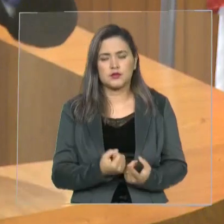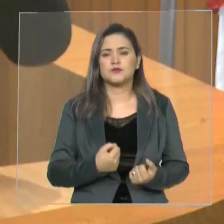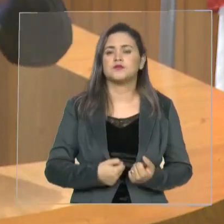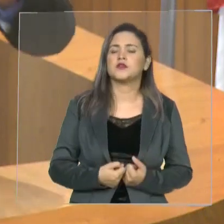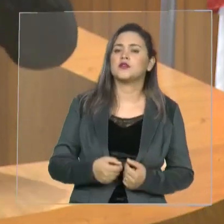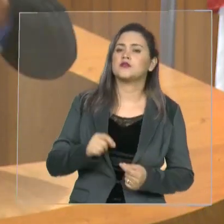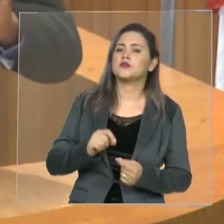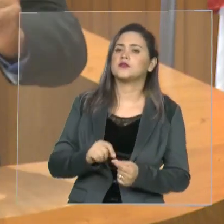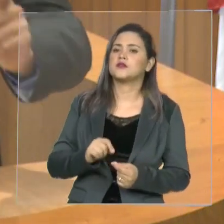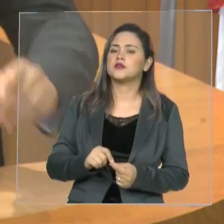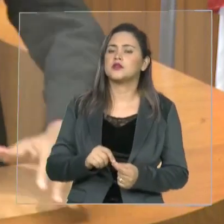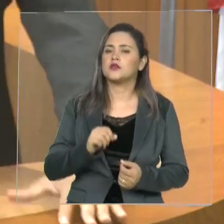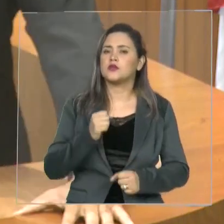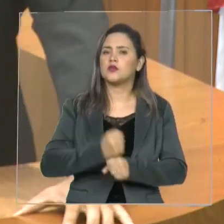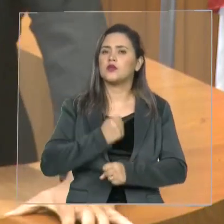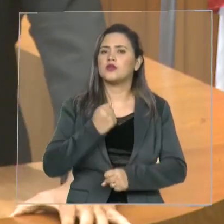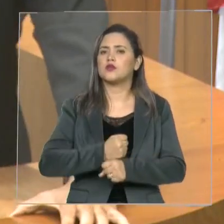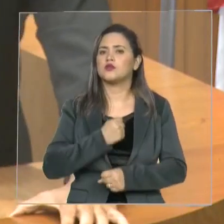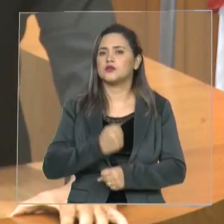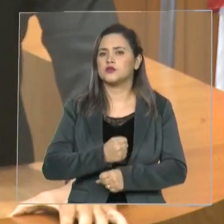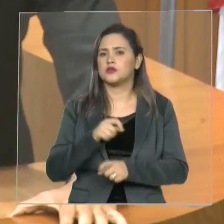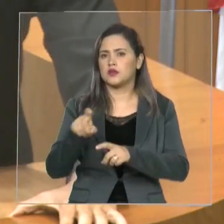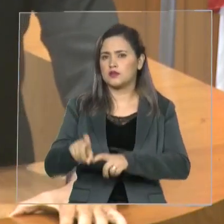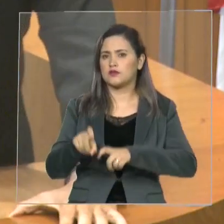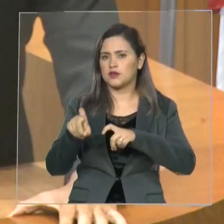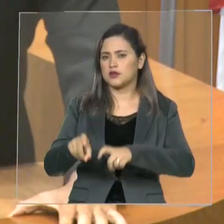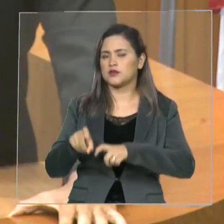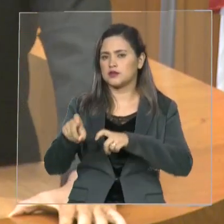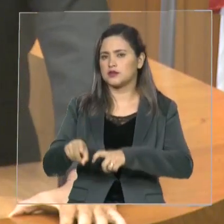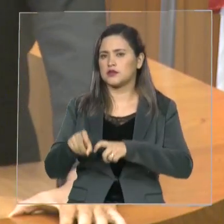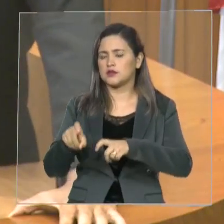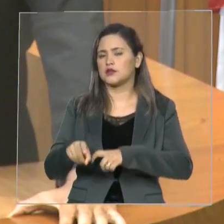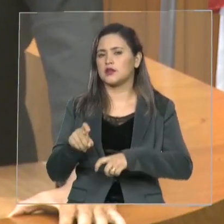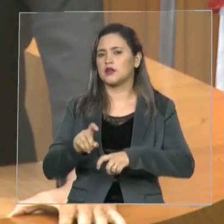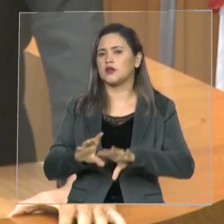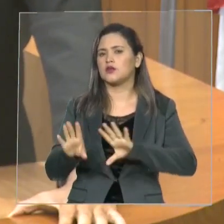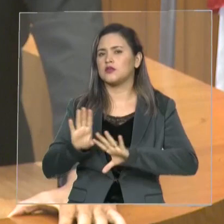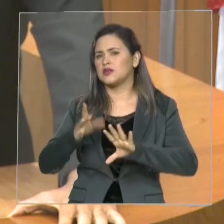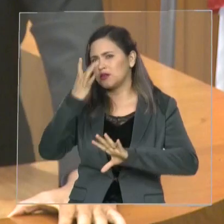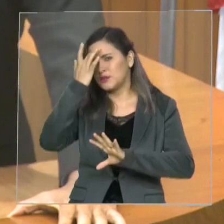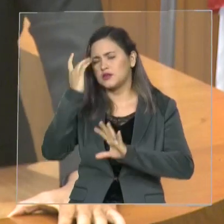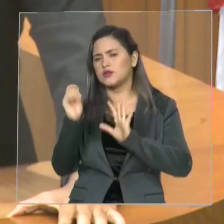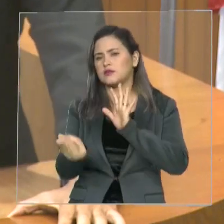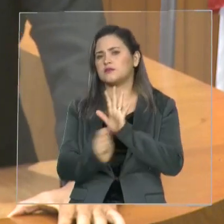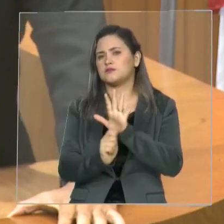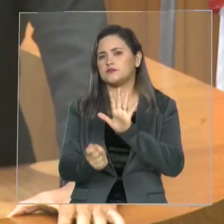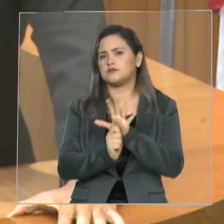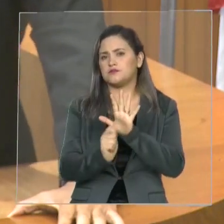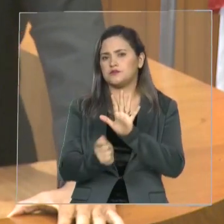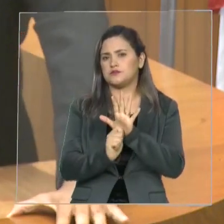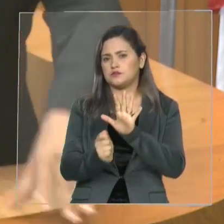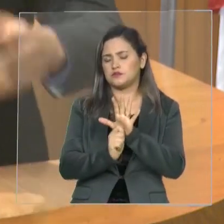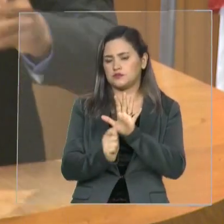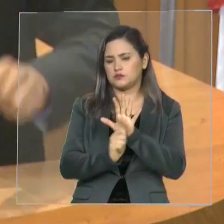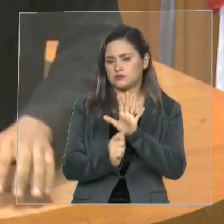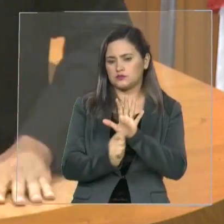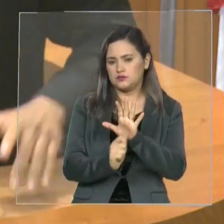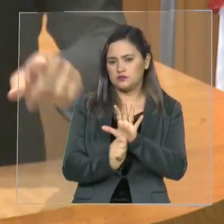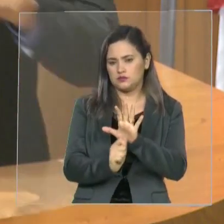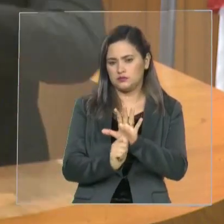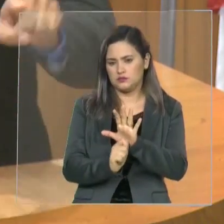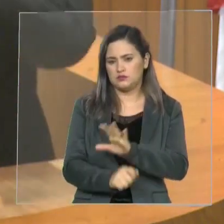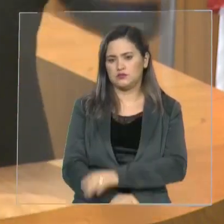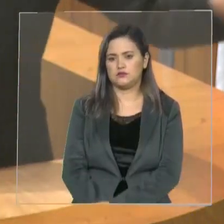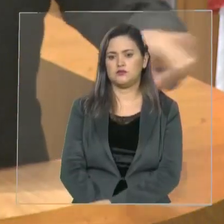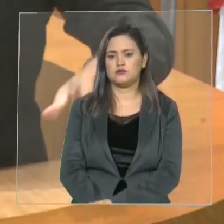Fazenda Esperança em Bacabal, para tratar dos dependentes químicos. Porque a minha preocupação em Bacabal não é com